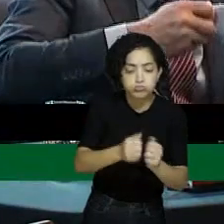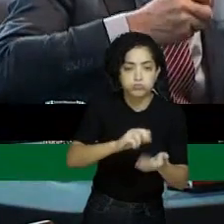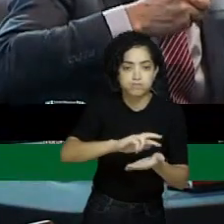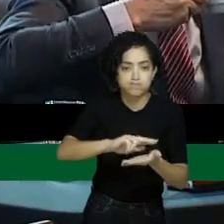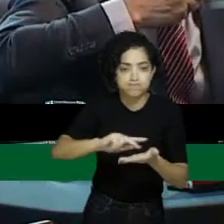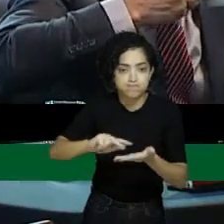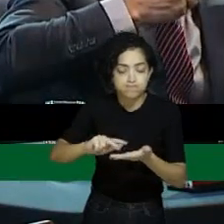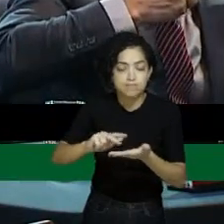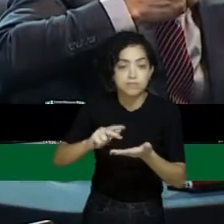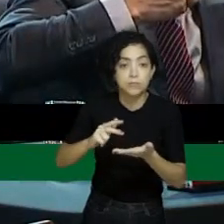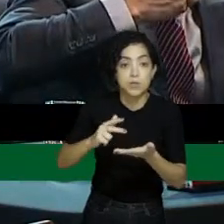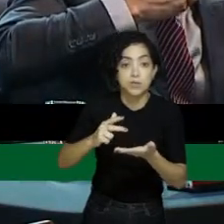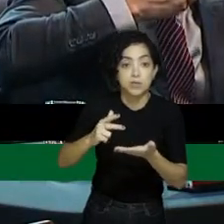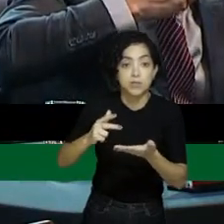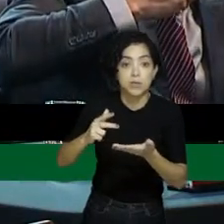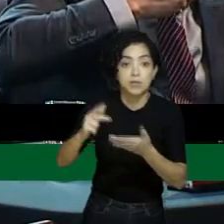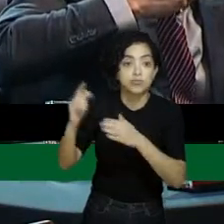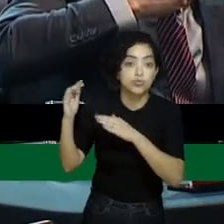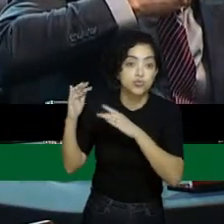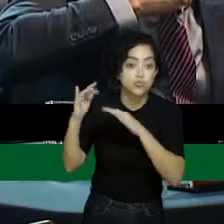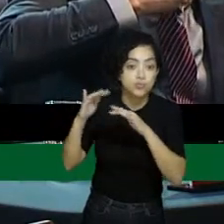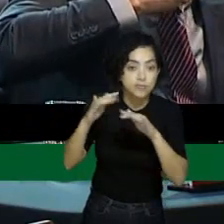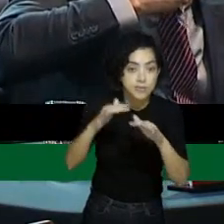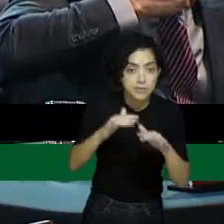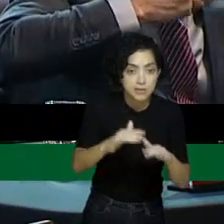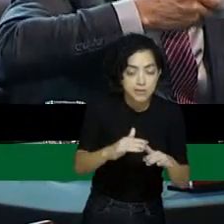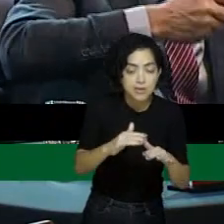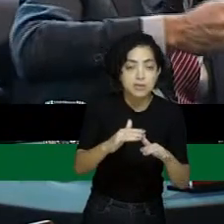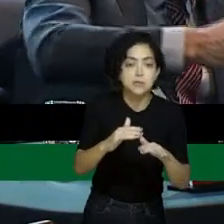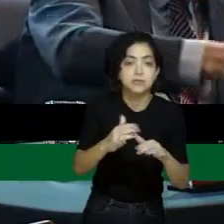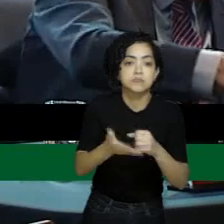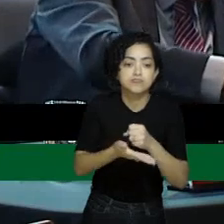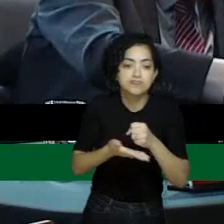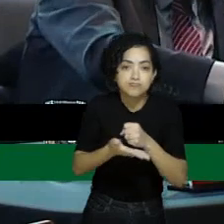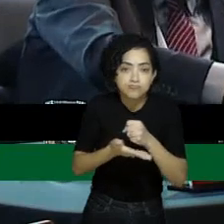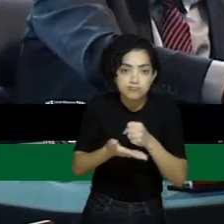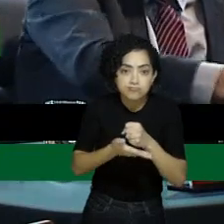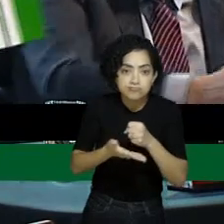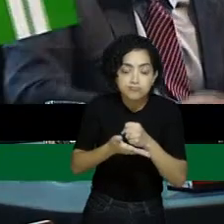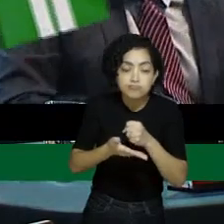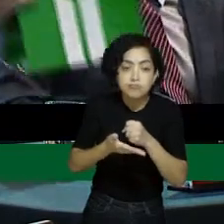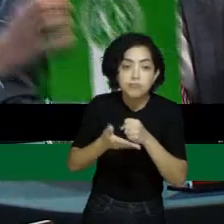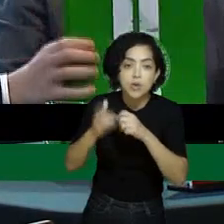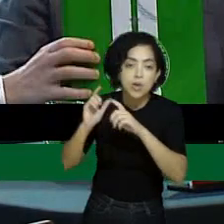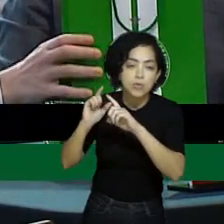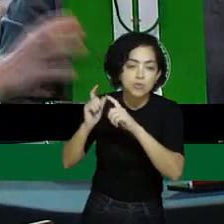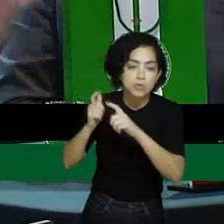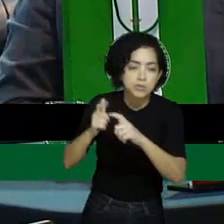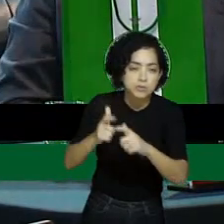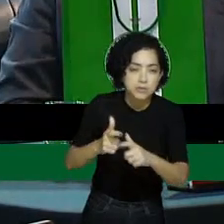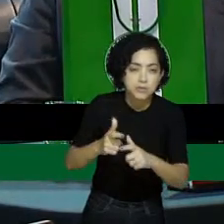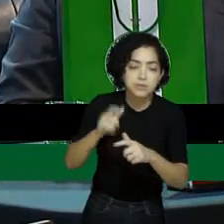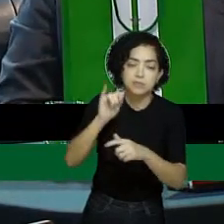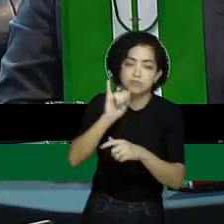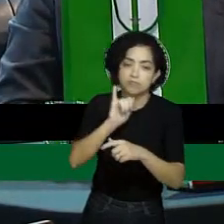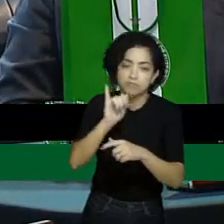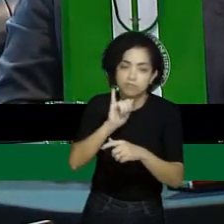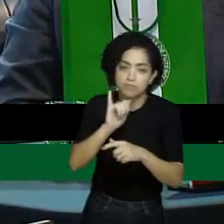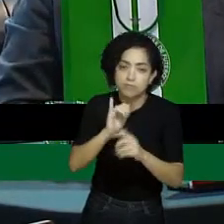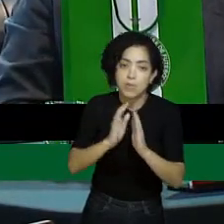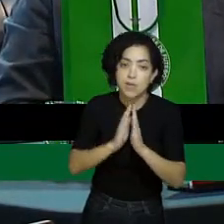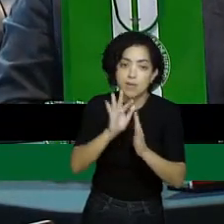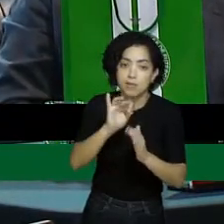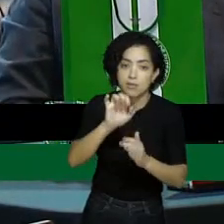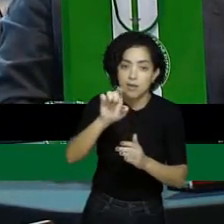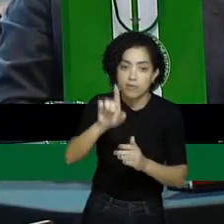imigrantes, baseados nos princípios da descendência italiana, que era a valorização da fé, da família